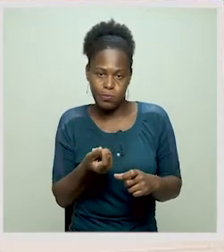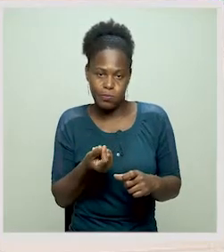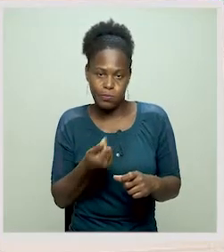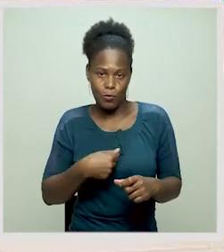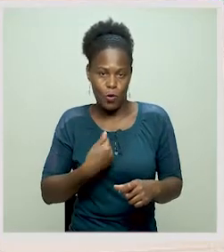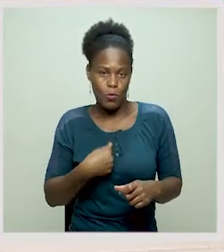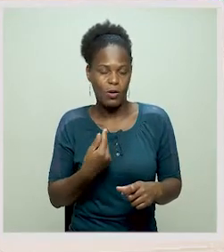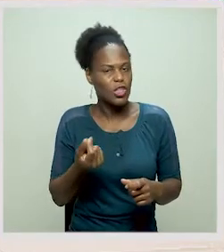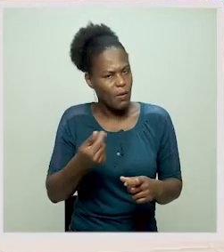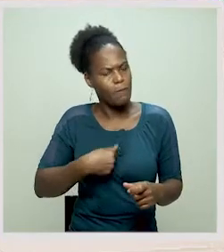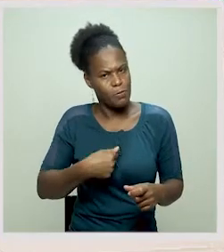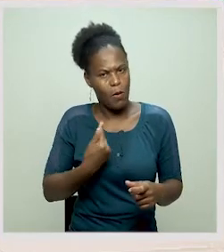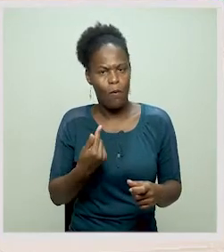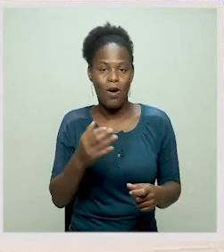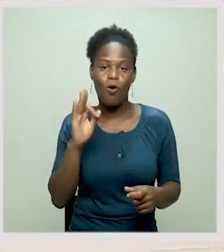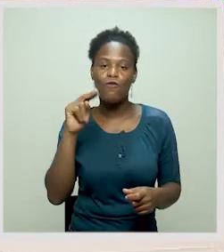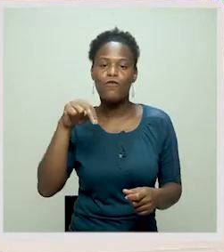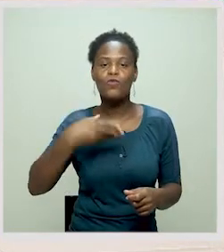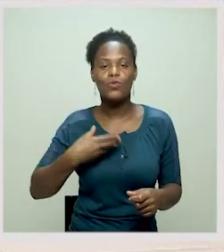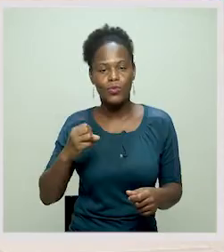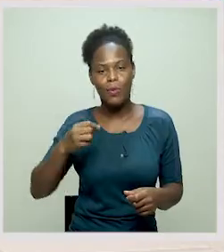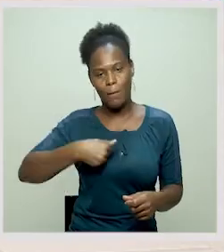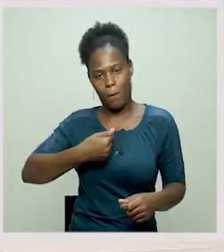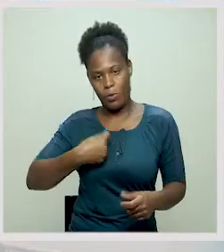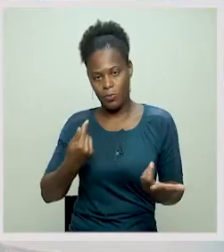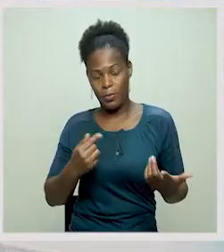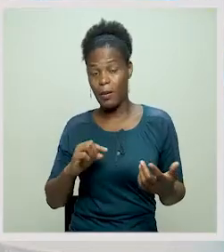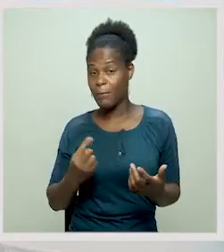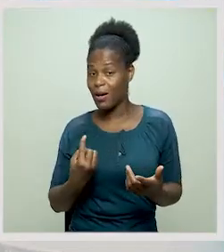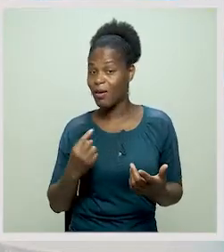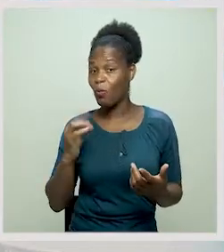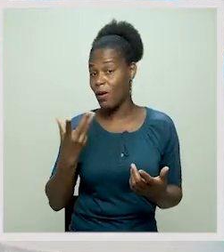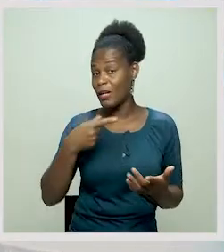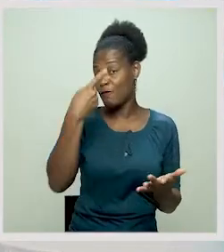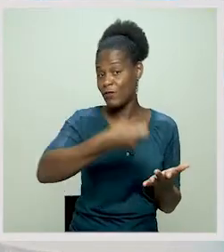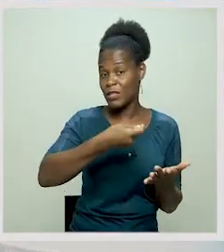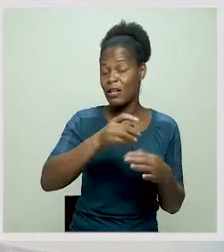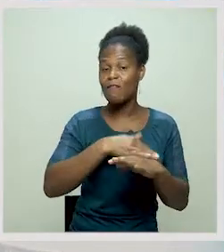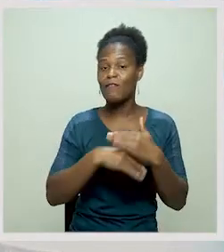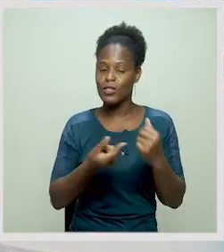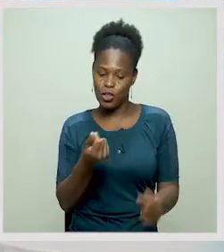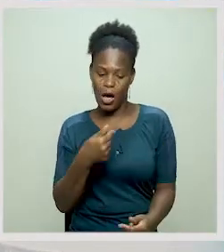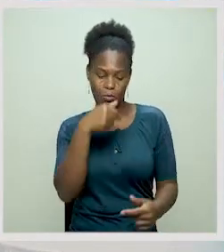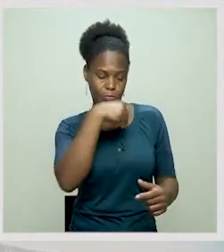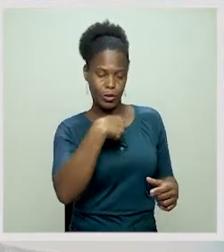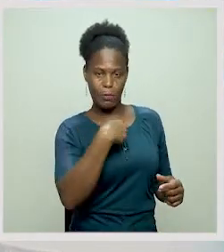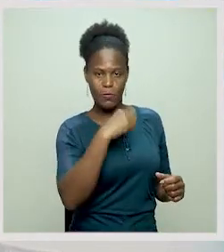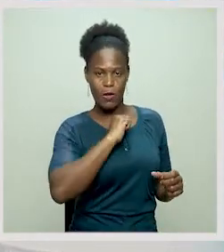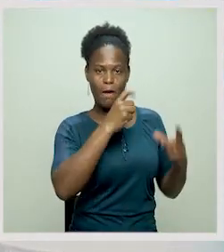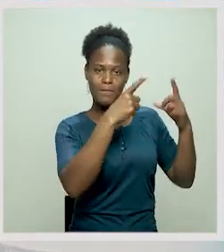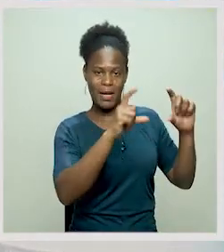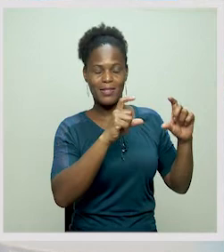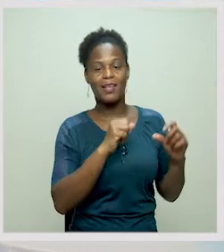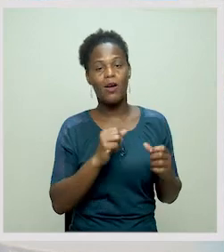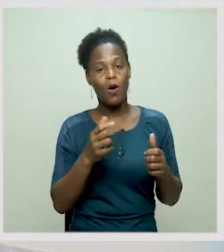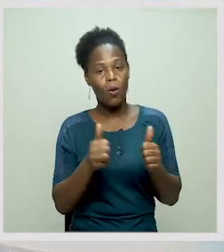capital próprio. Quando, para investir, faz com o dinheiro da própria empresa, com os lucros